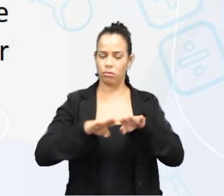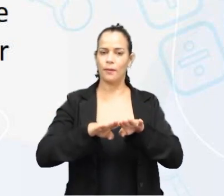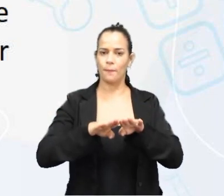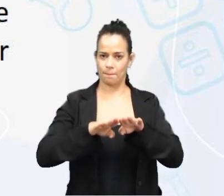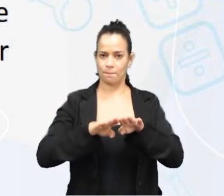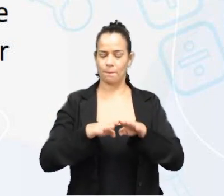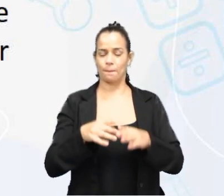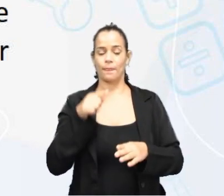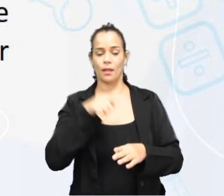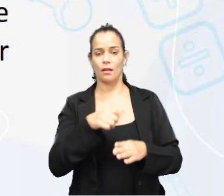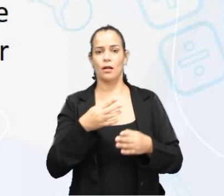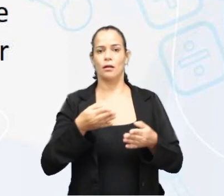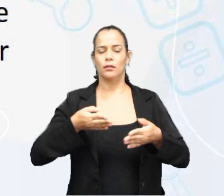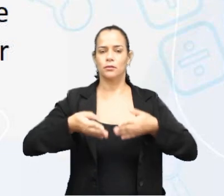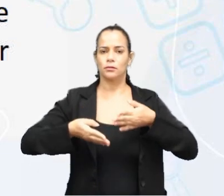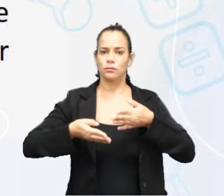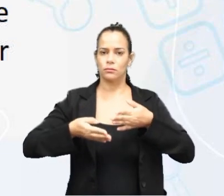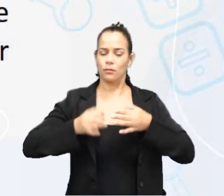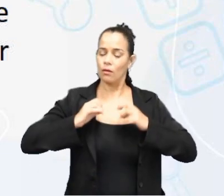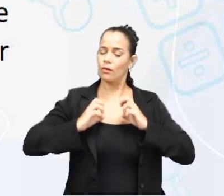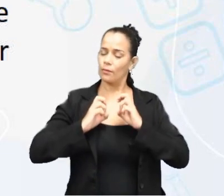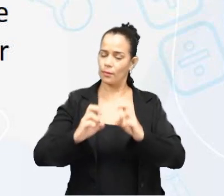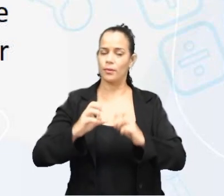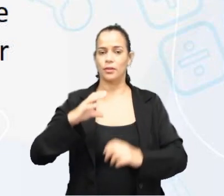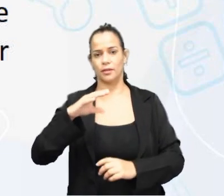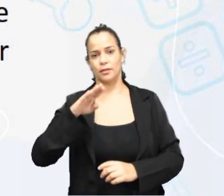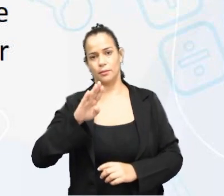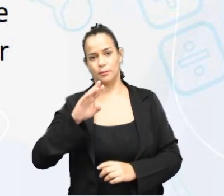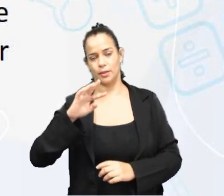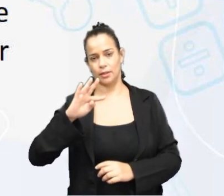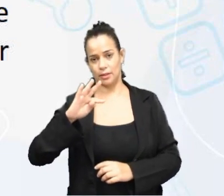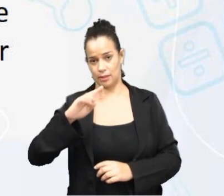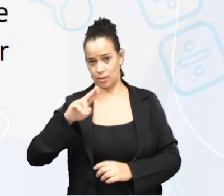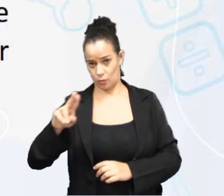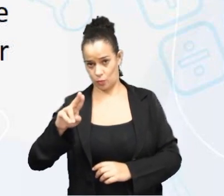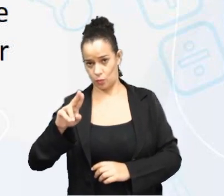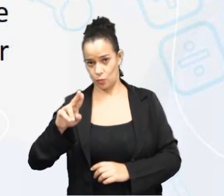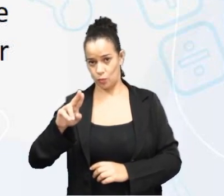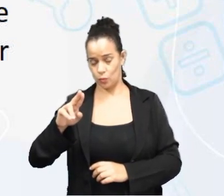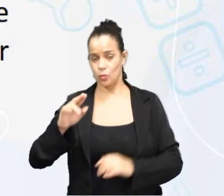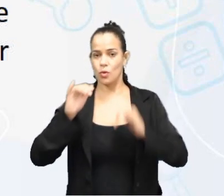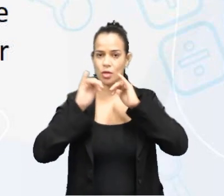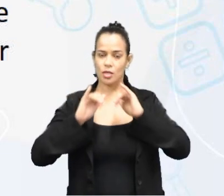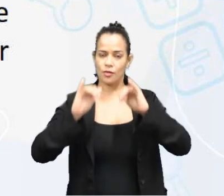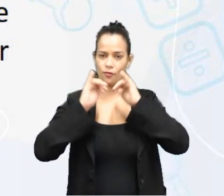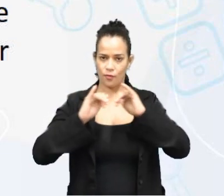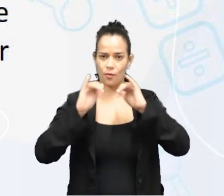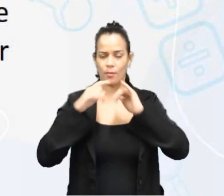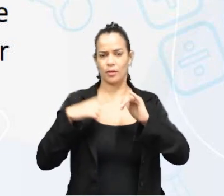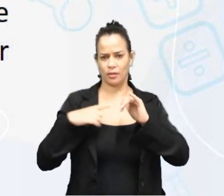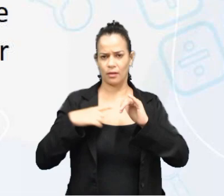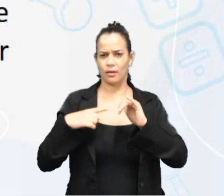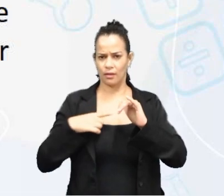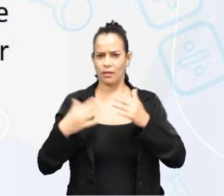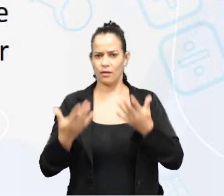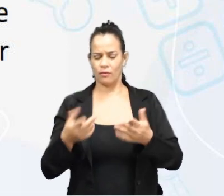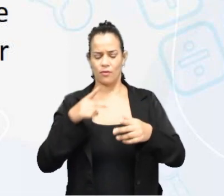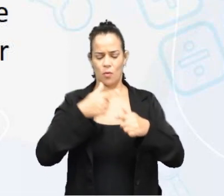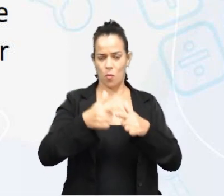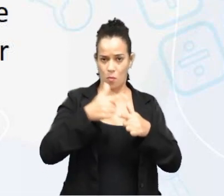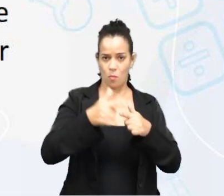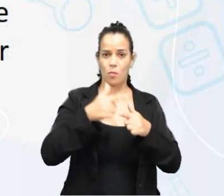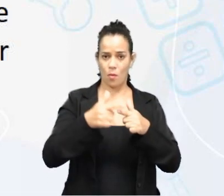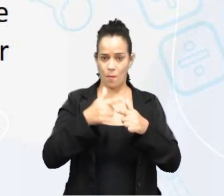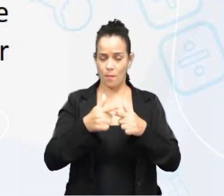nota, a Companhia Brasileira de Trens Urbanos, a CBTU, informou que houve um problema na rede aérea que